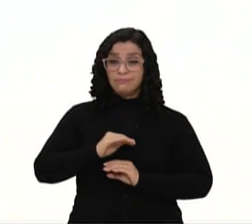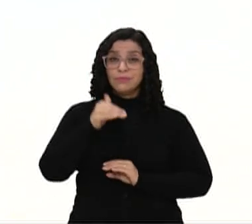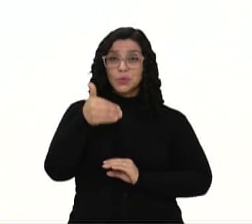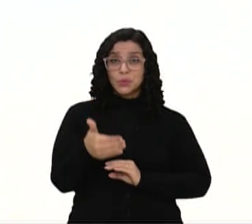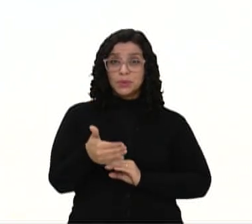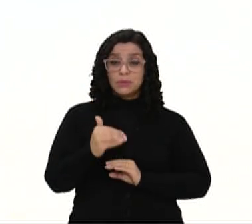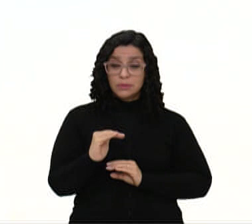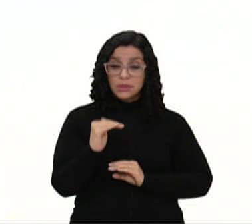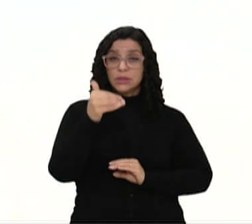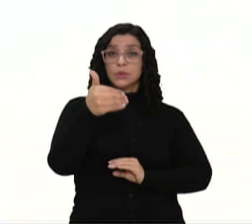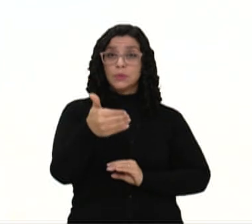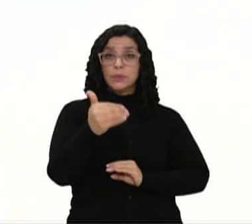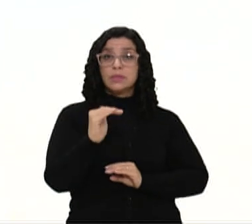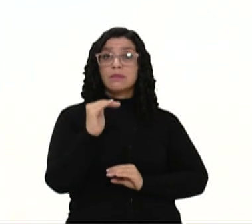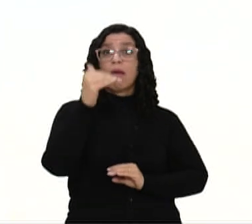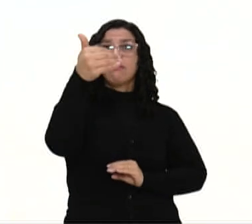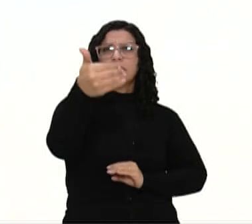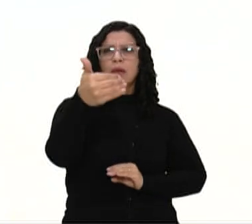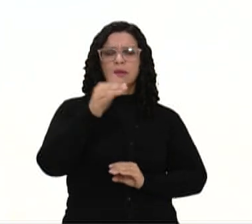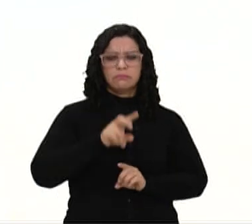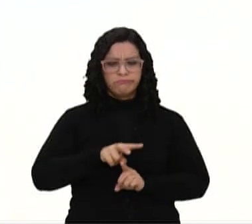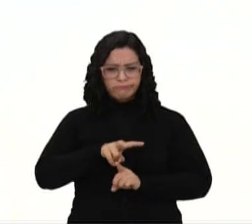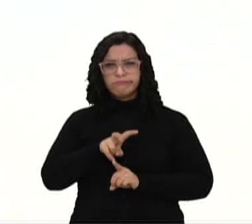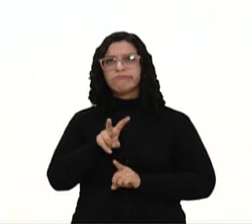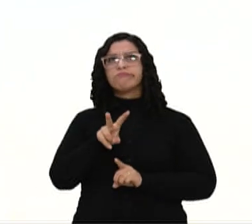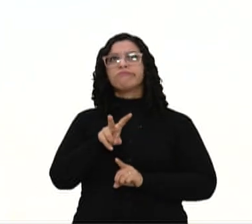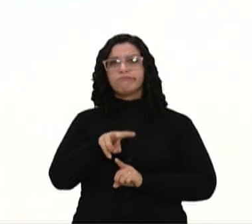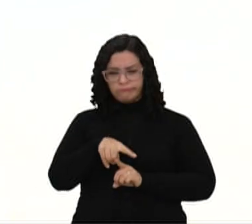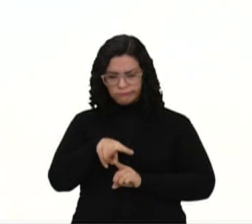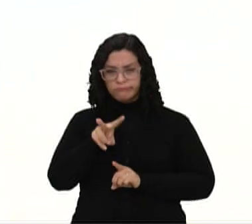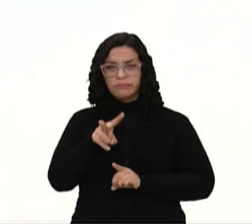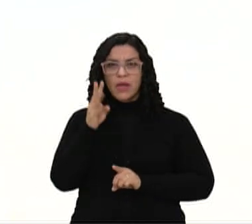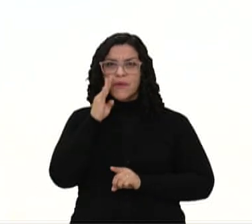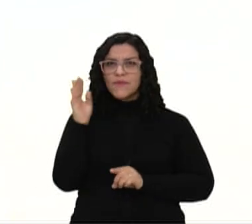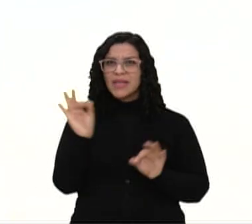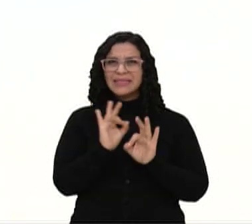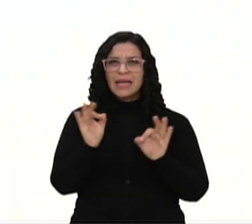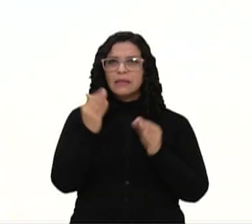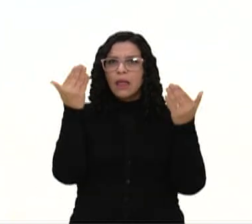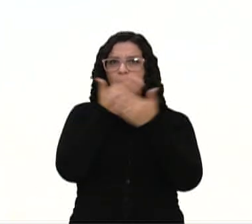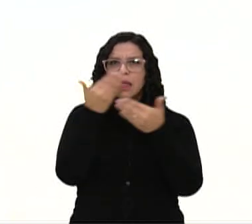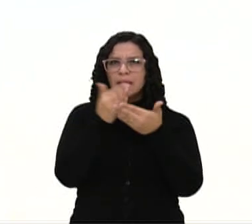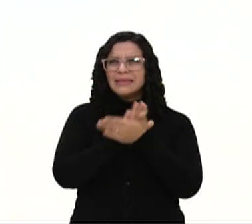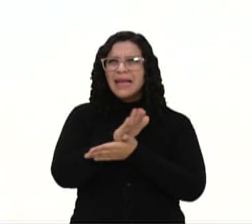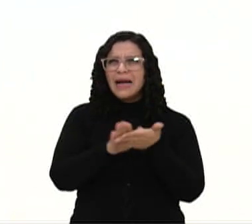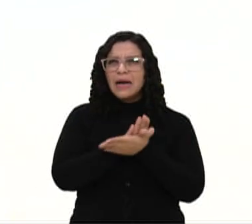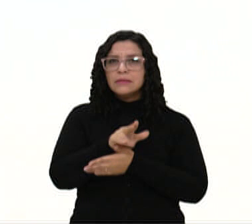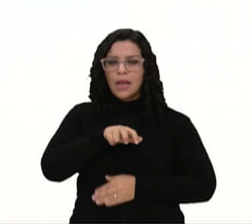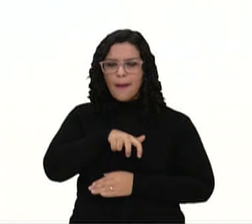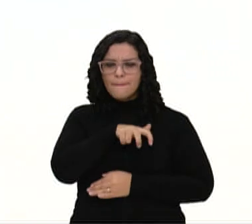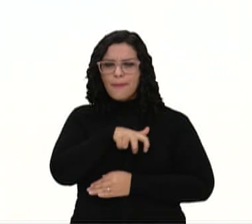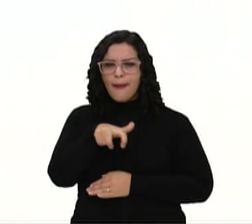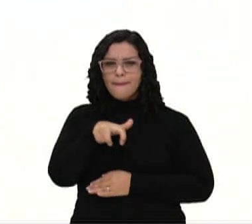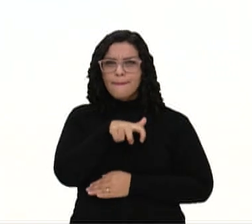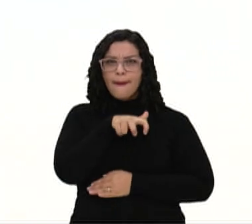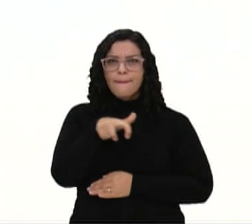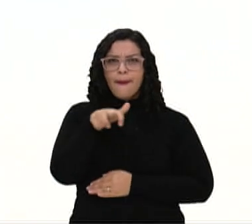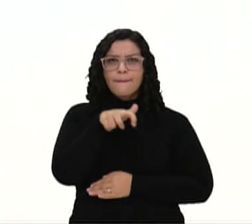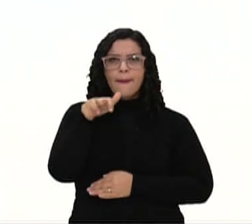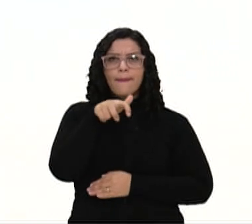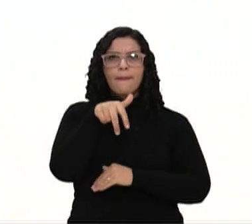montanha. Não consegue ver o que está além da montanha número 1. O que o personagem fez? Escalou essa